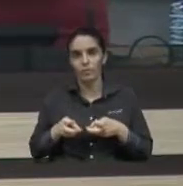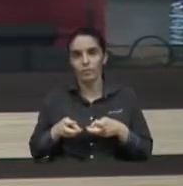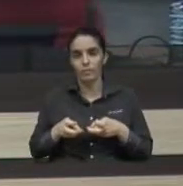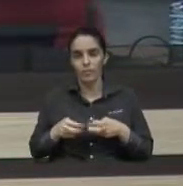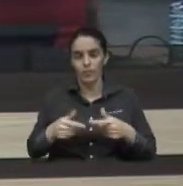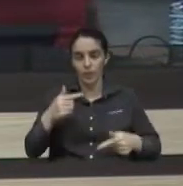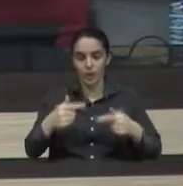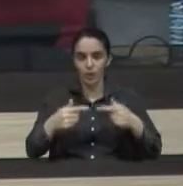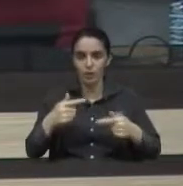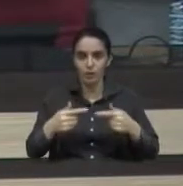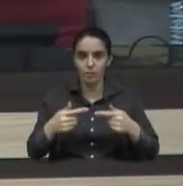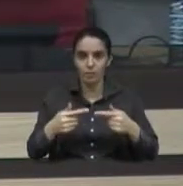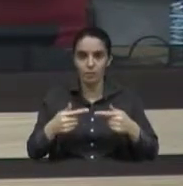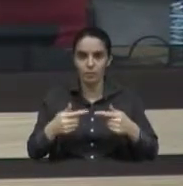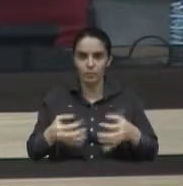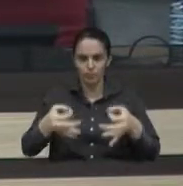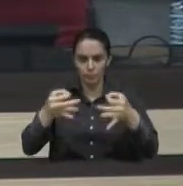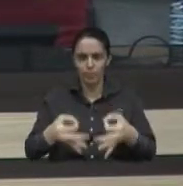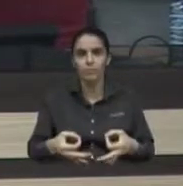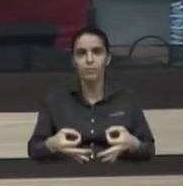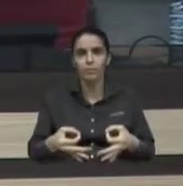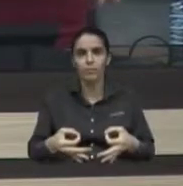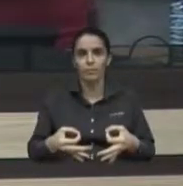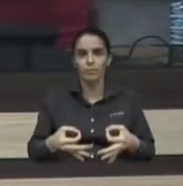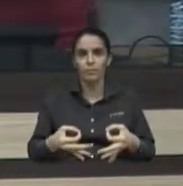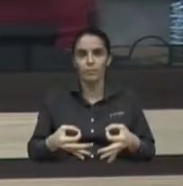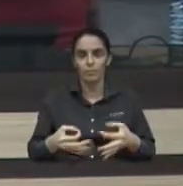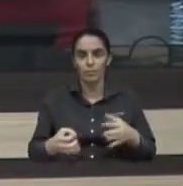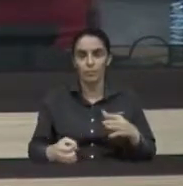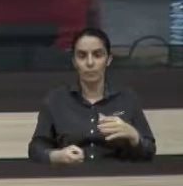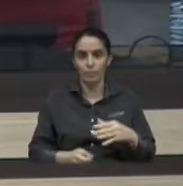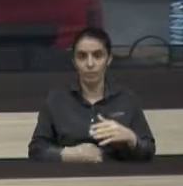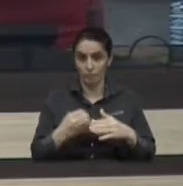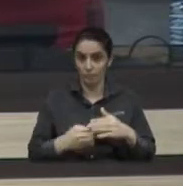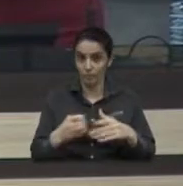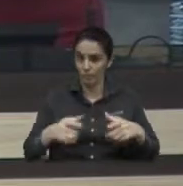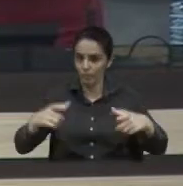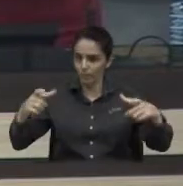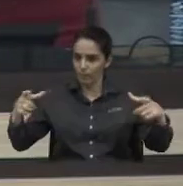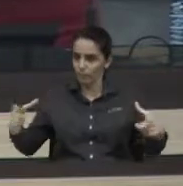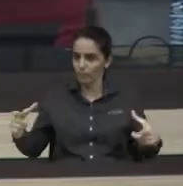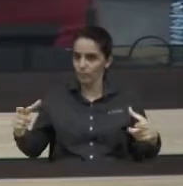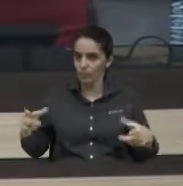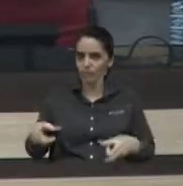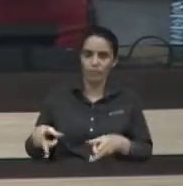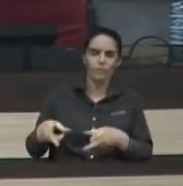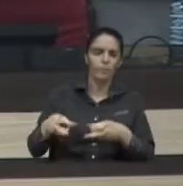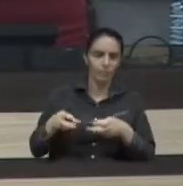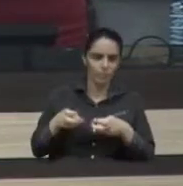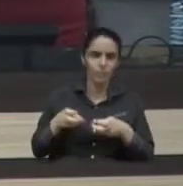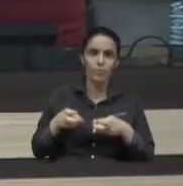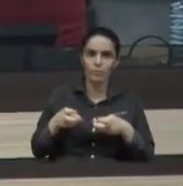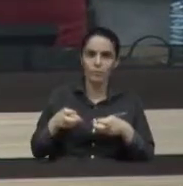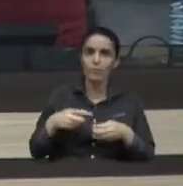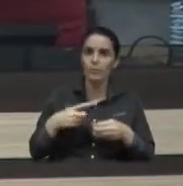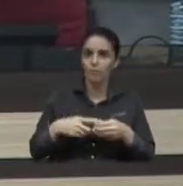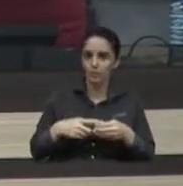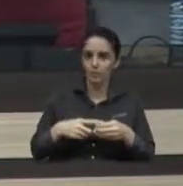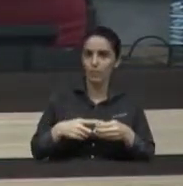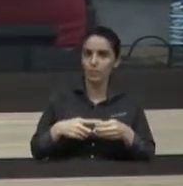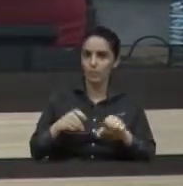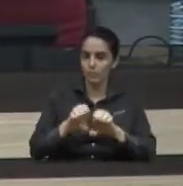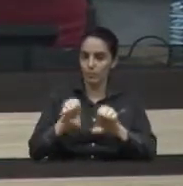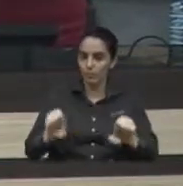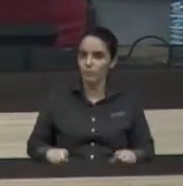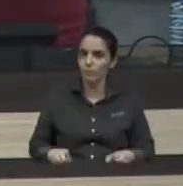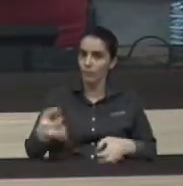tem para uma empresa de grande porte, toda a parte da estrutura